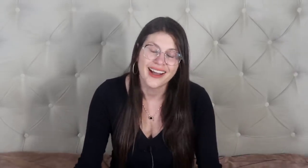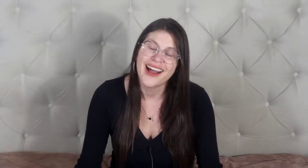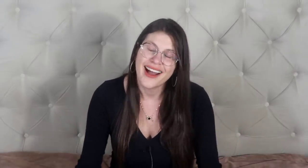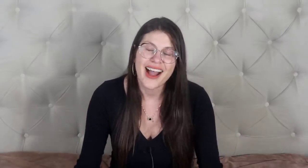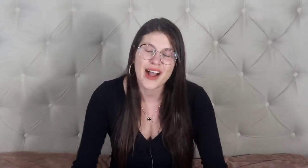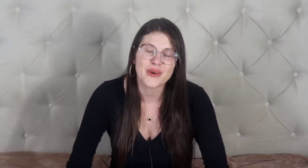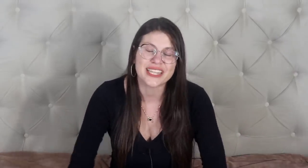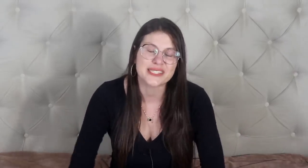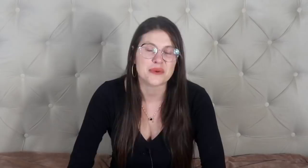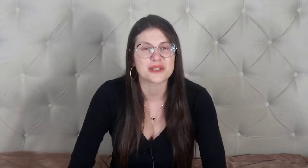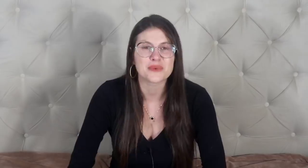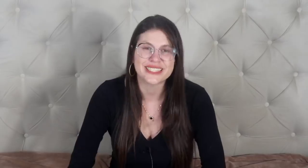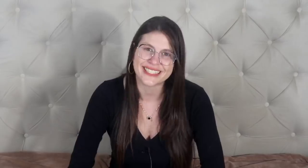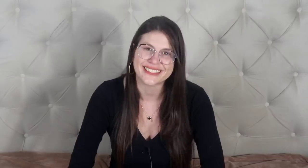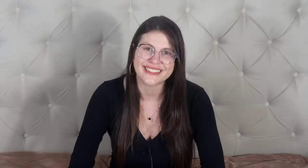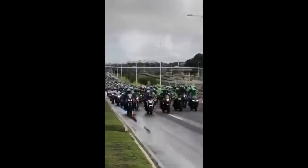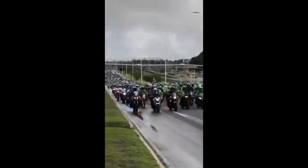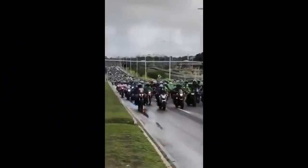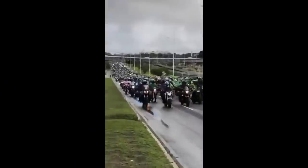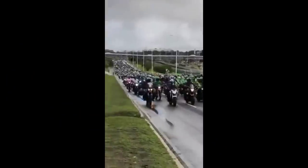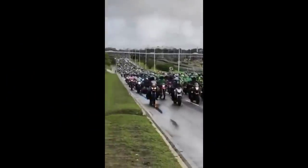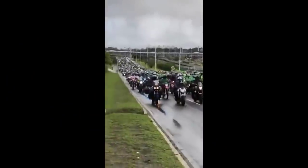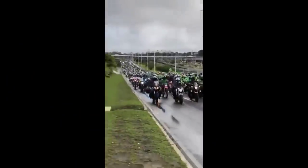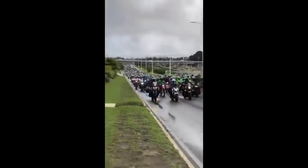governador, aconteceu mesmo assim.